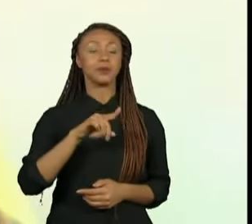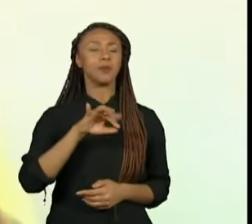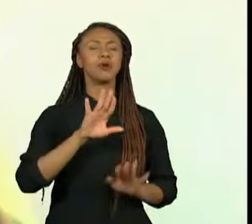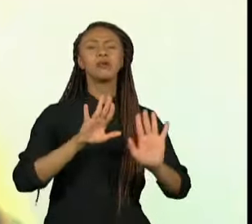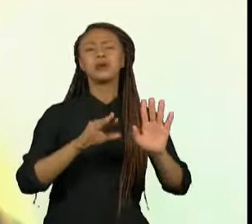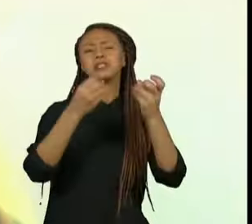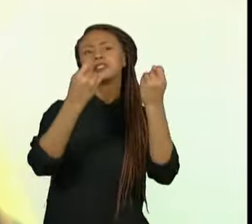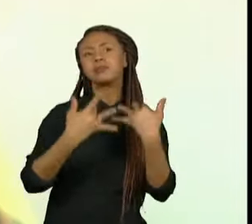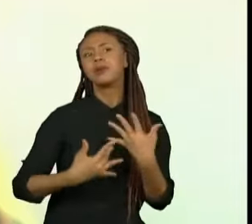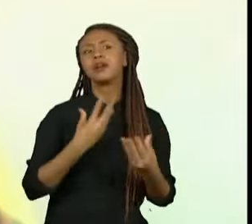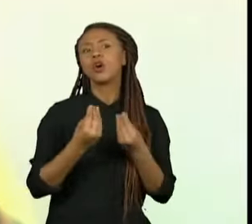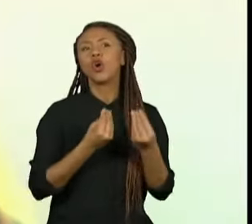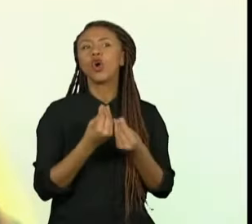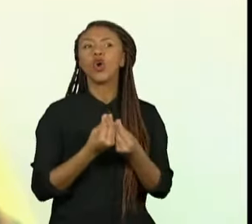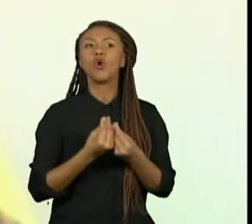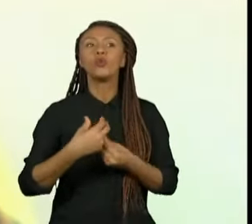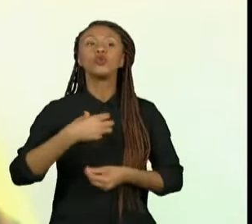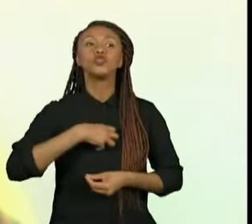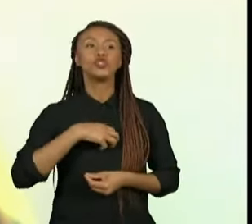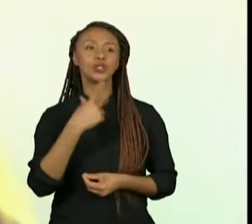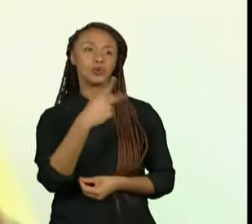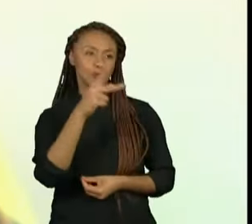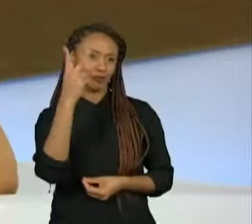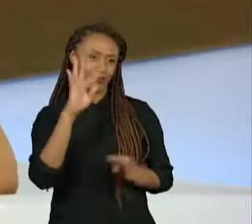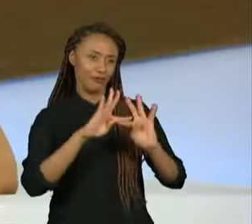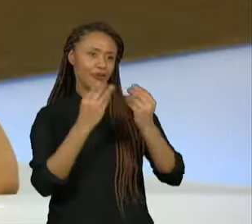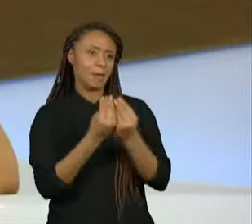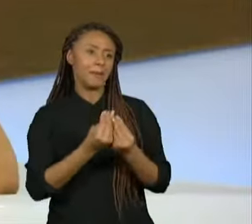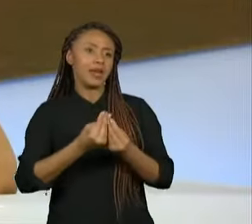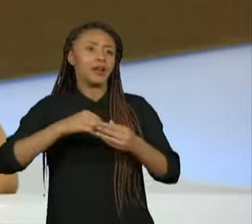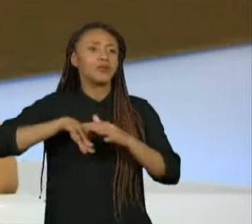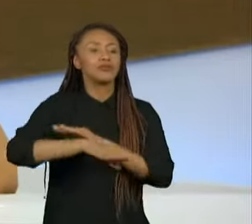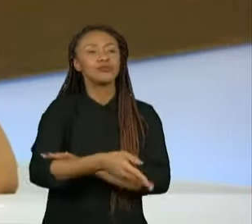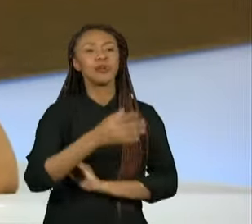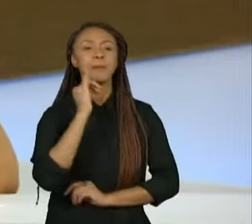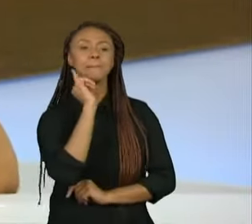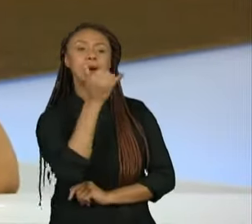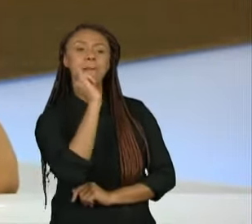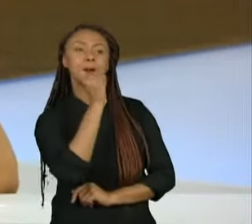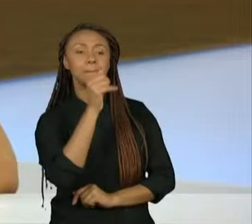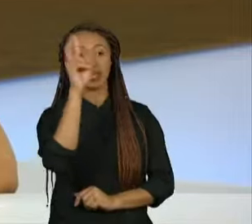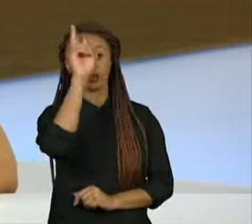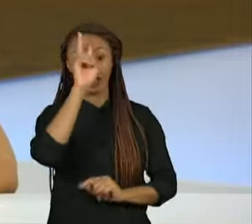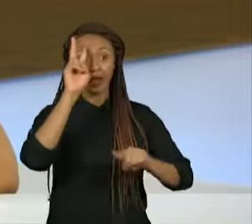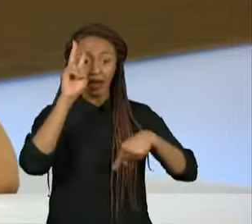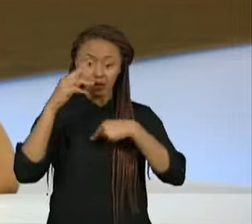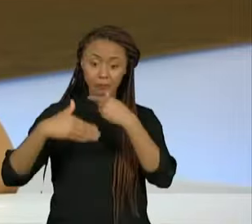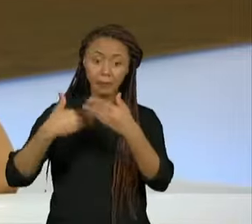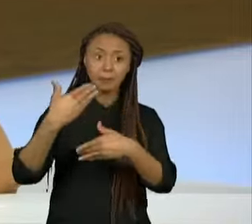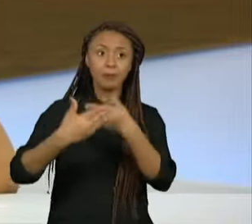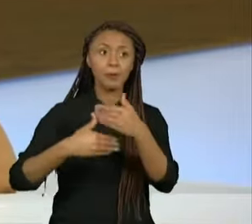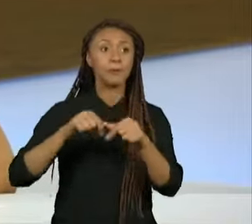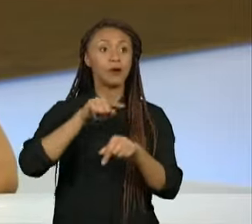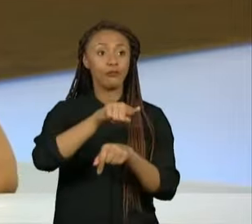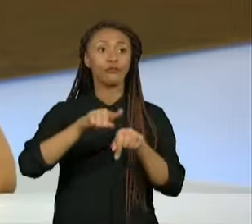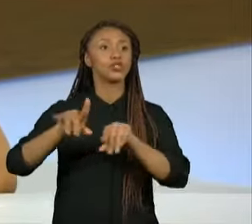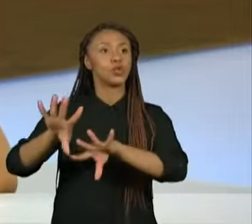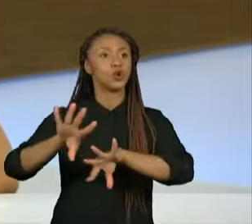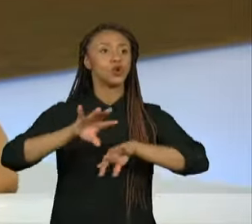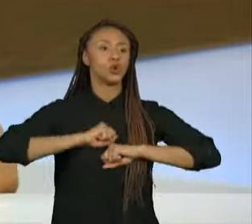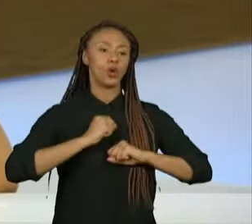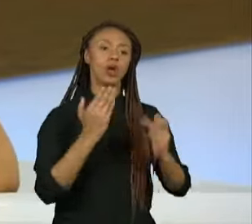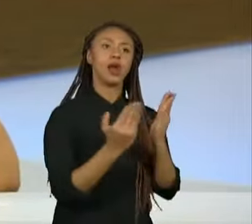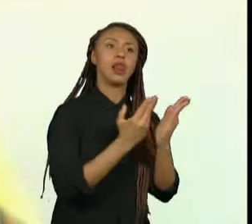sobre esse hábito de contação de histórias da sua família e o caminho que, a partir dele, a levou aos livros e à